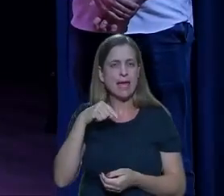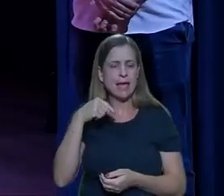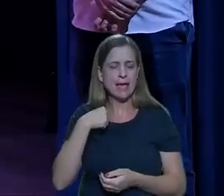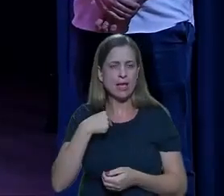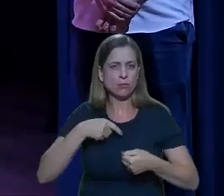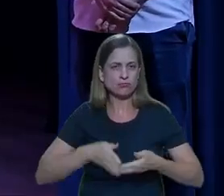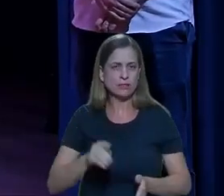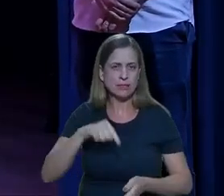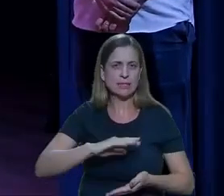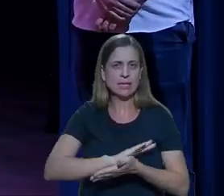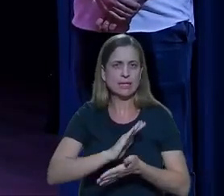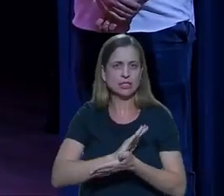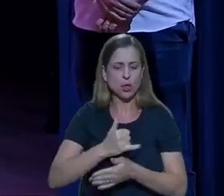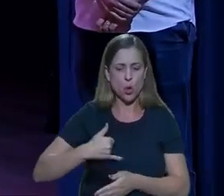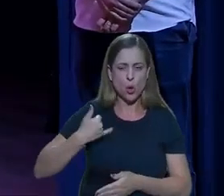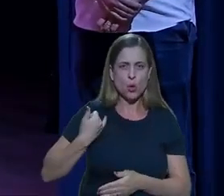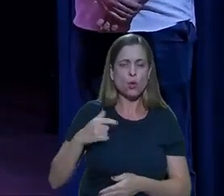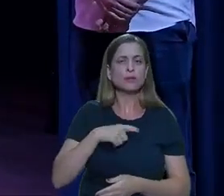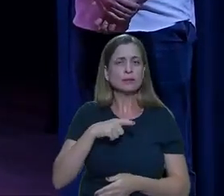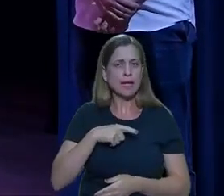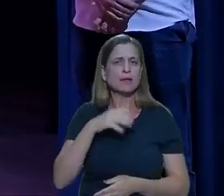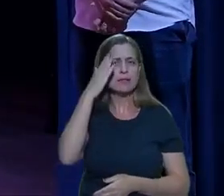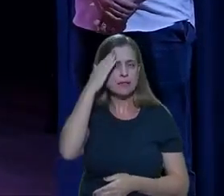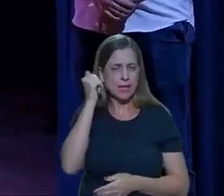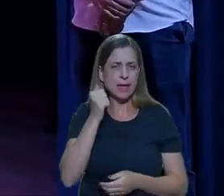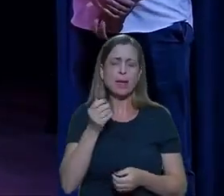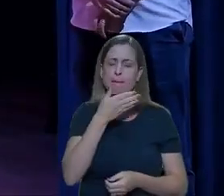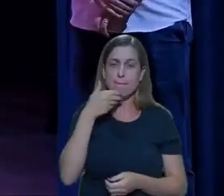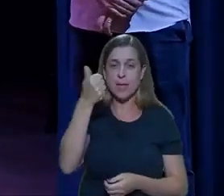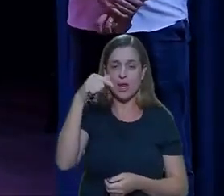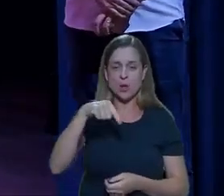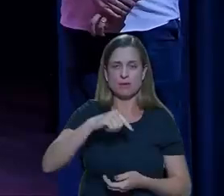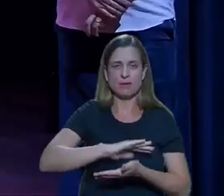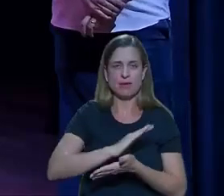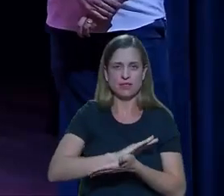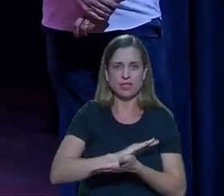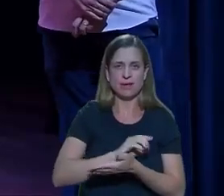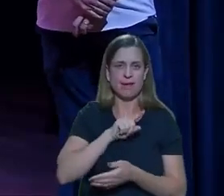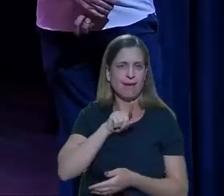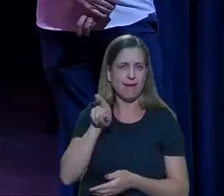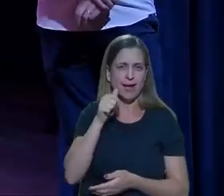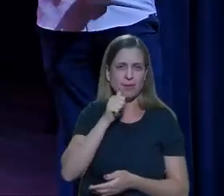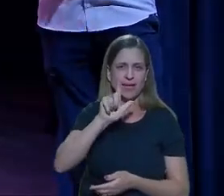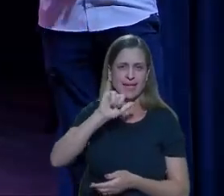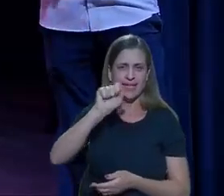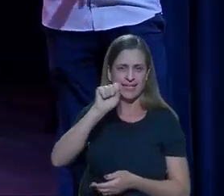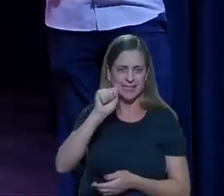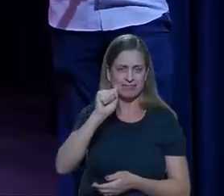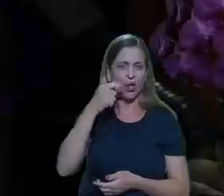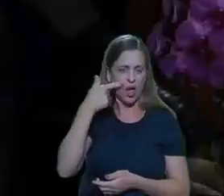eu tenho muito orgulho e sei que vão fazer muito por Araxá. Lisa, que acabou de ganhar um prêmio araxaense